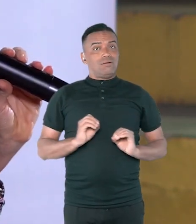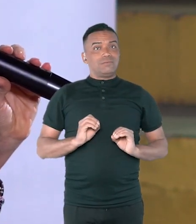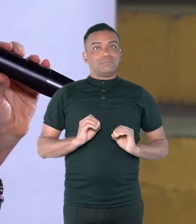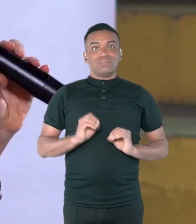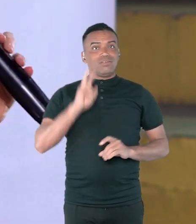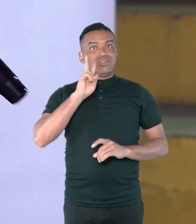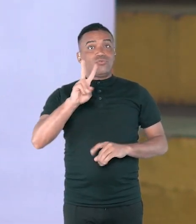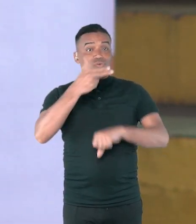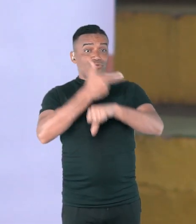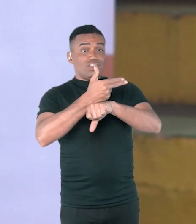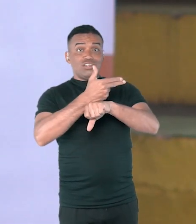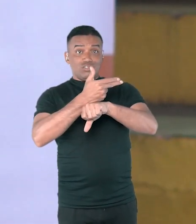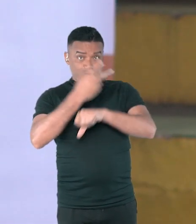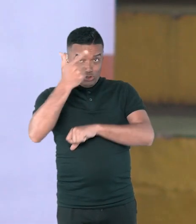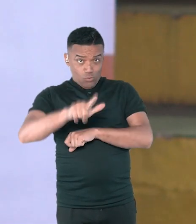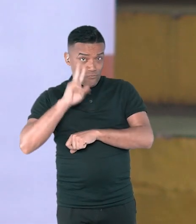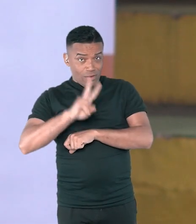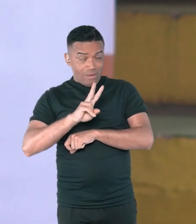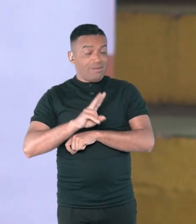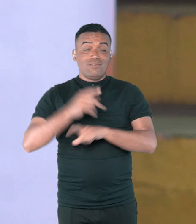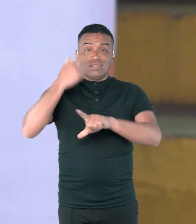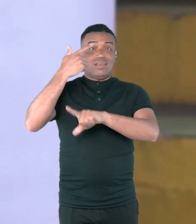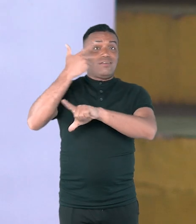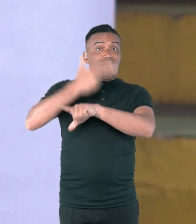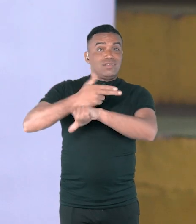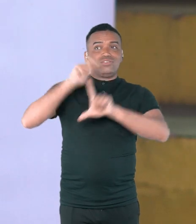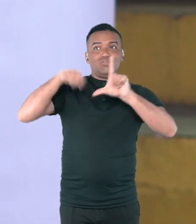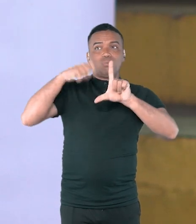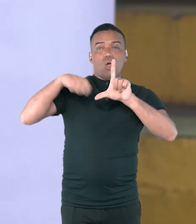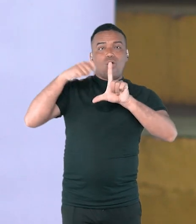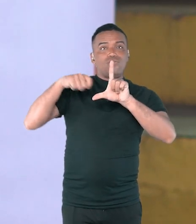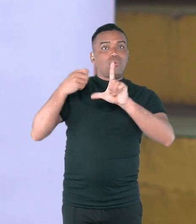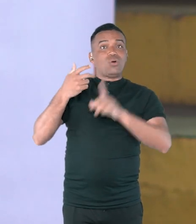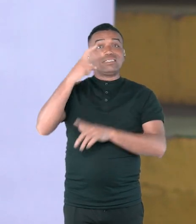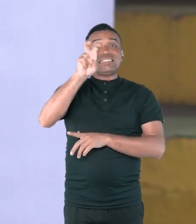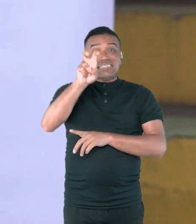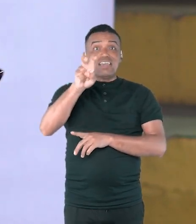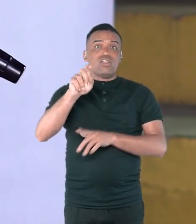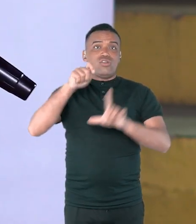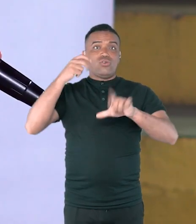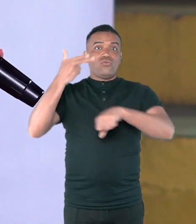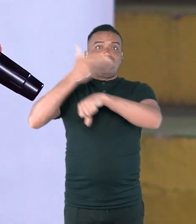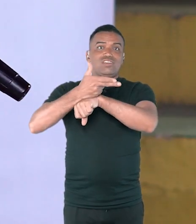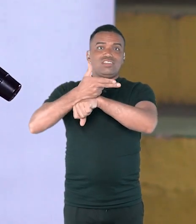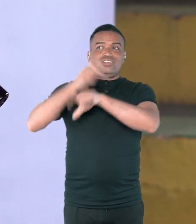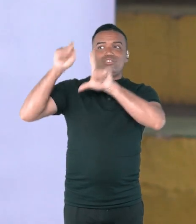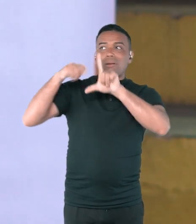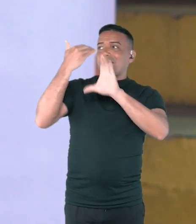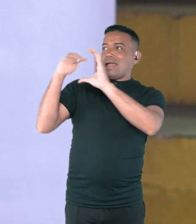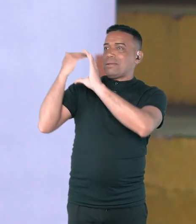manda, você não vê aquele vídeo depois. Você filmou assim, foi no show da Caetano e filmou 5 vídeos para